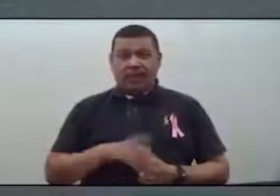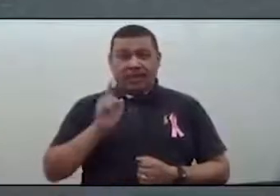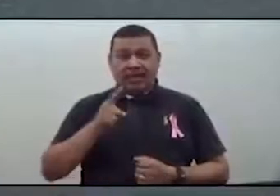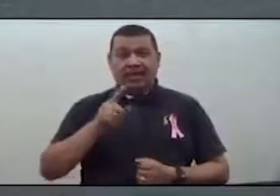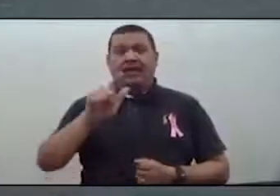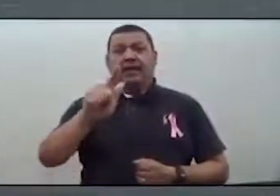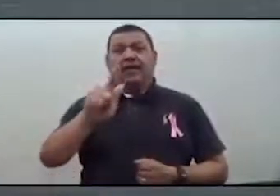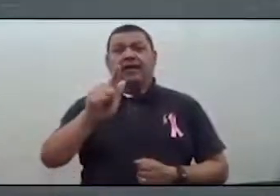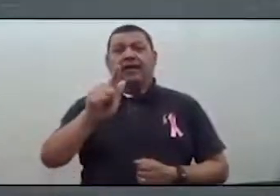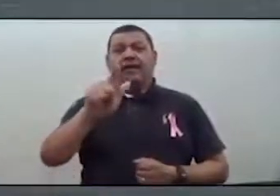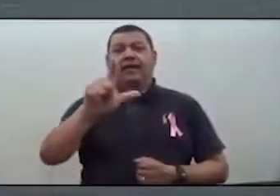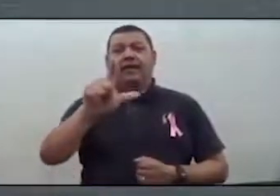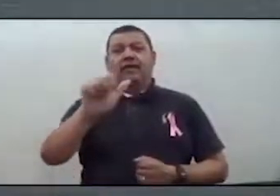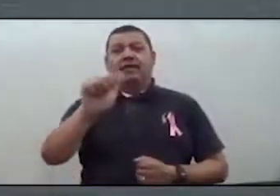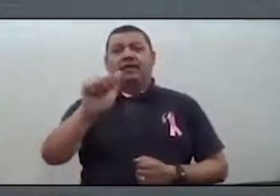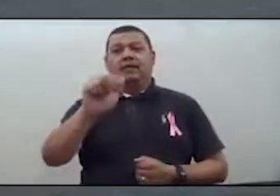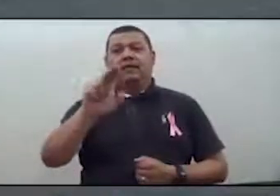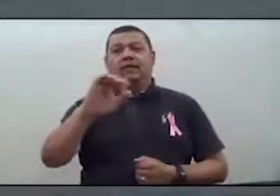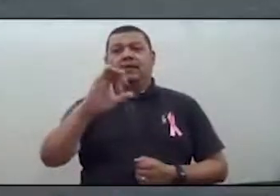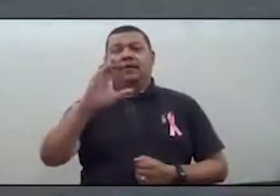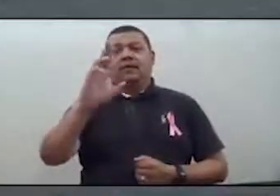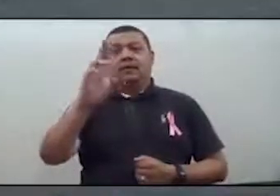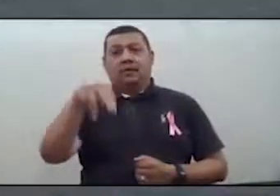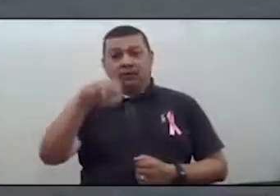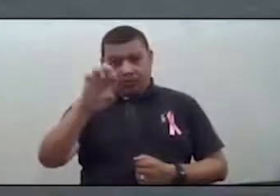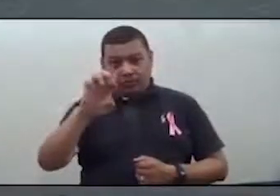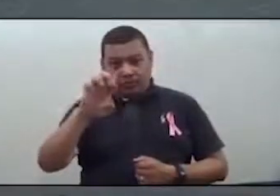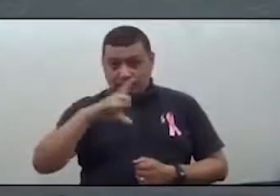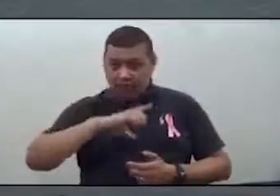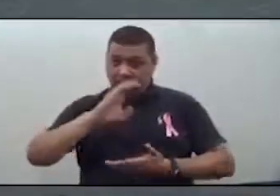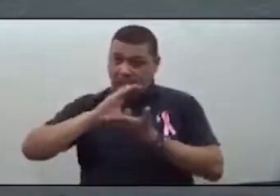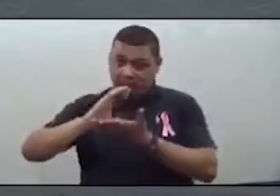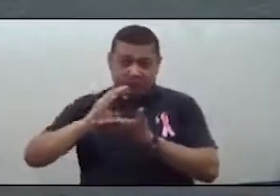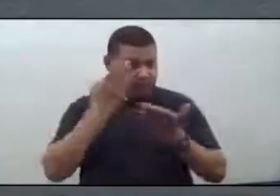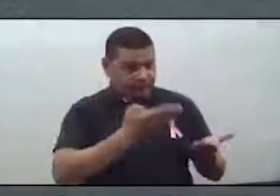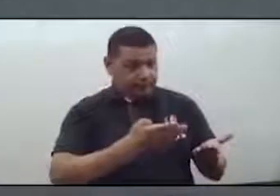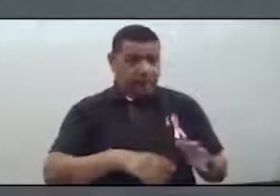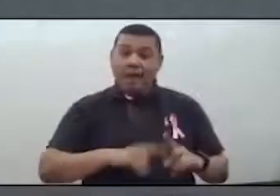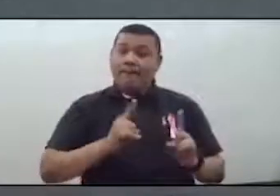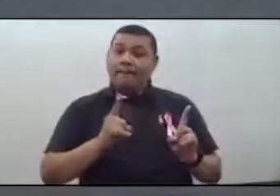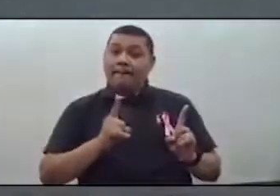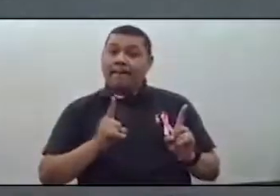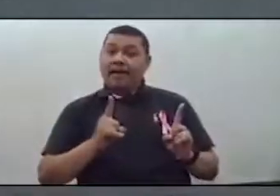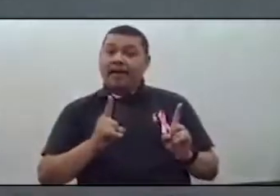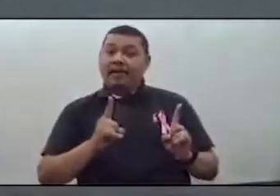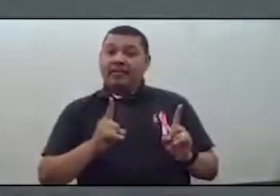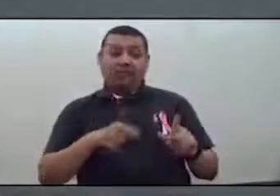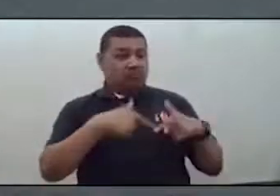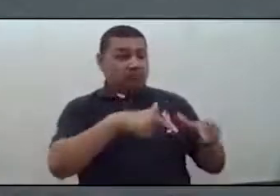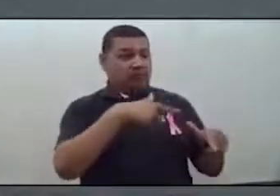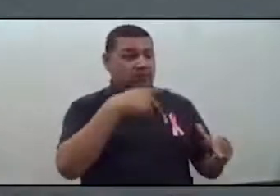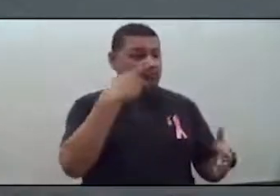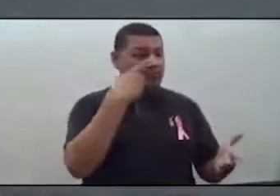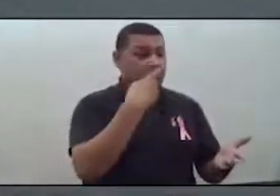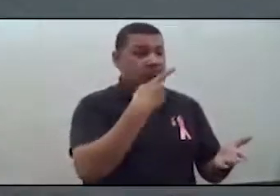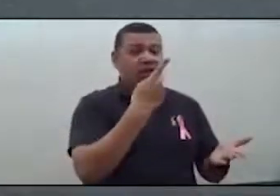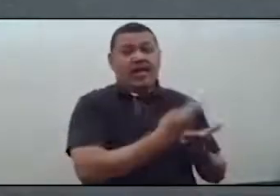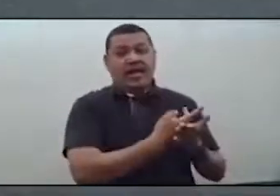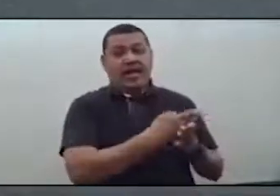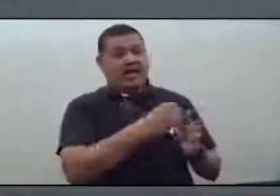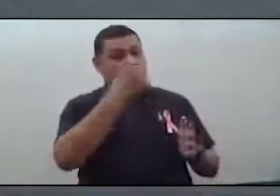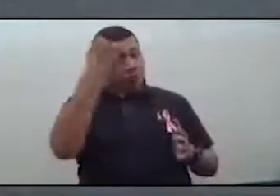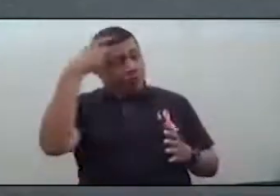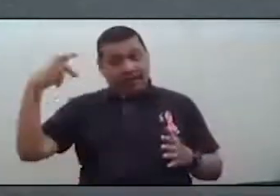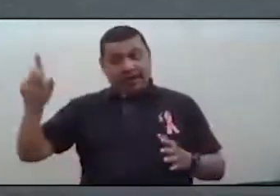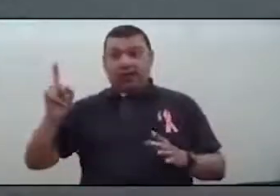Glaucione, mas a prefeita não tem absolutamente nada a ver com aquela coisa mal feita que foi feita lá, muito pelo contrário.